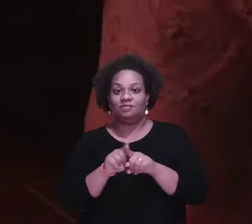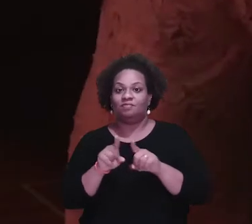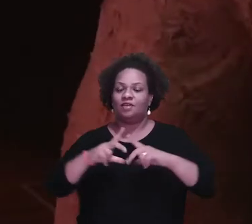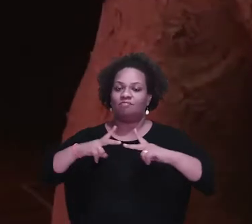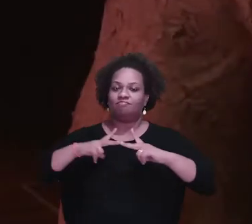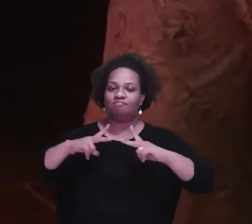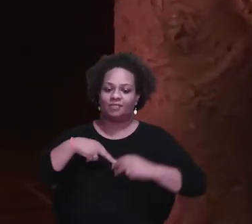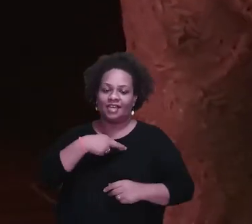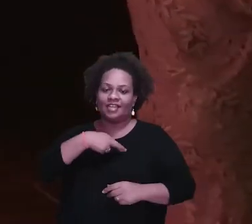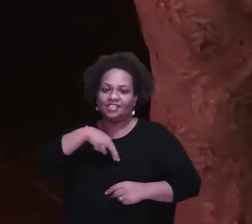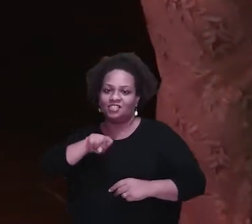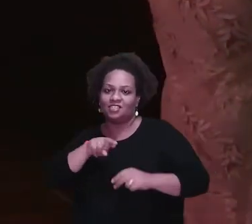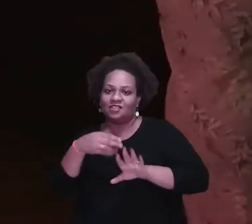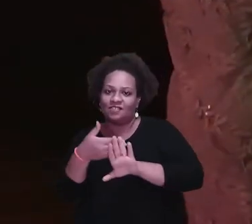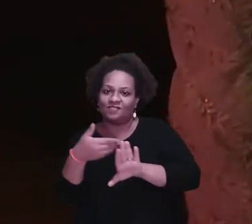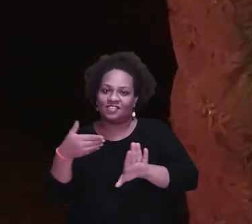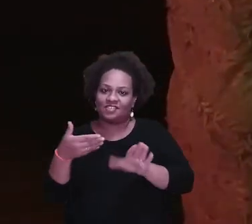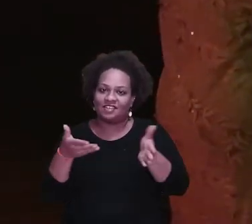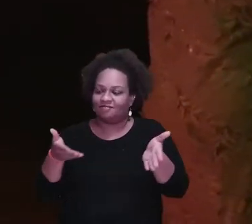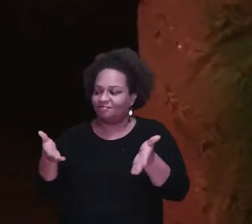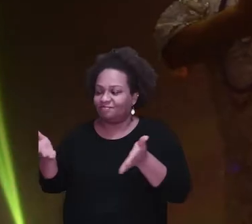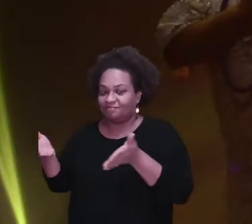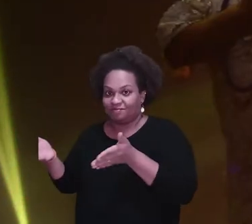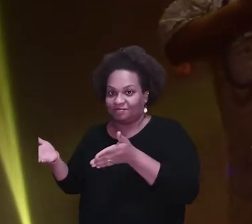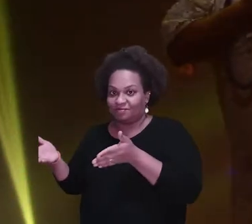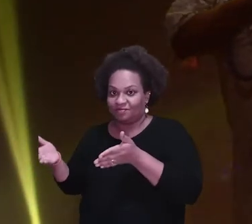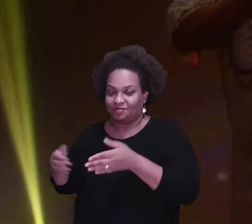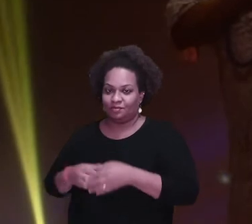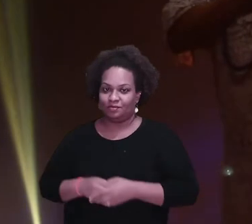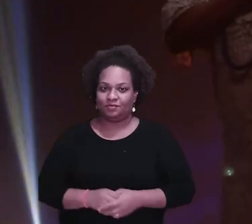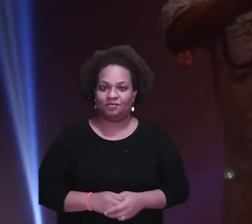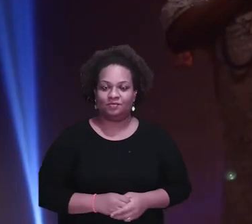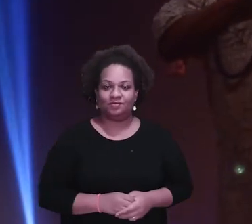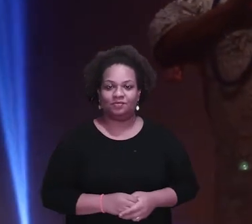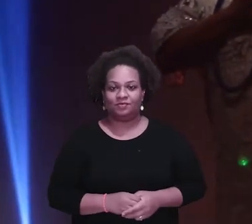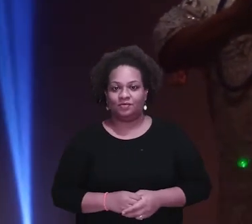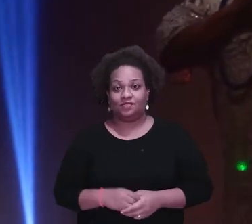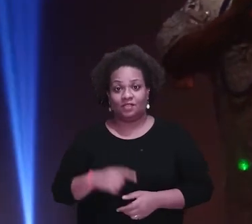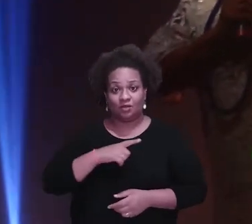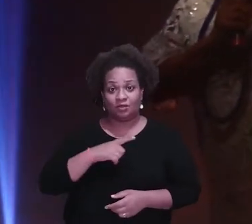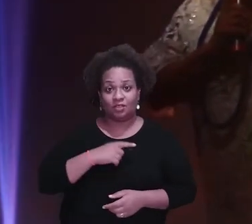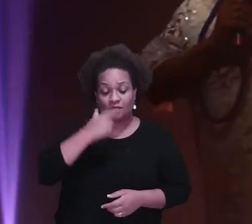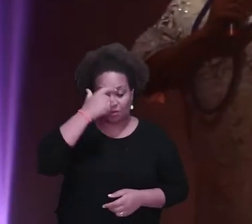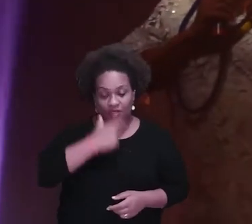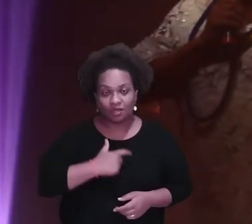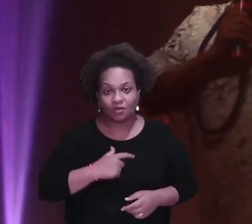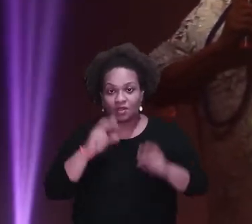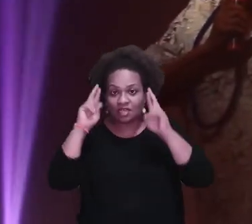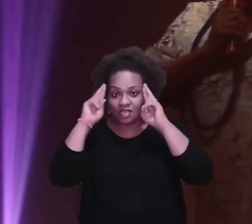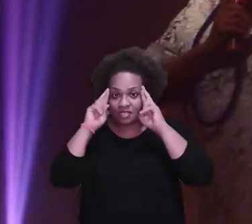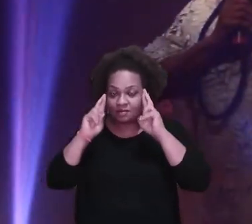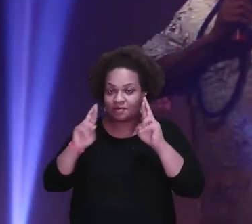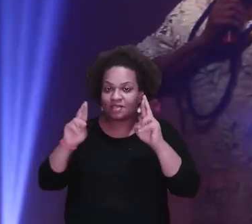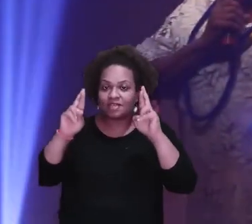com os Playstation religiosos e a senhora mainha e eu lhe chamam o máximo respeito